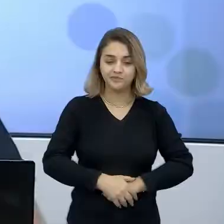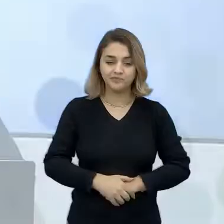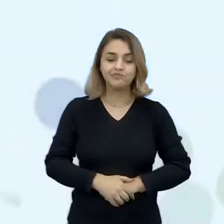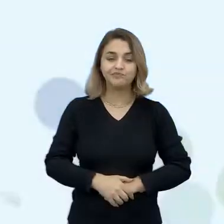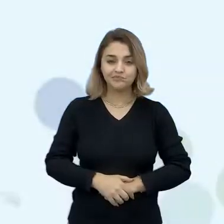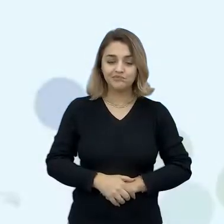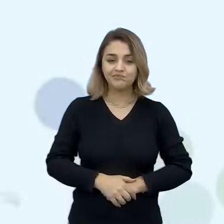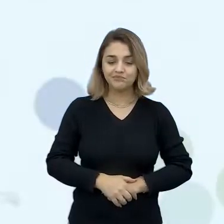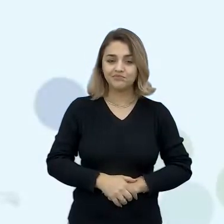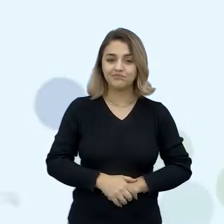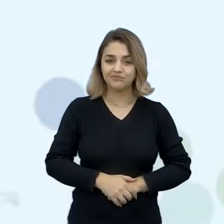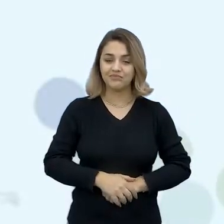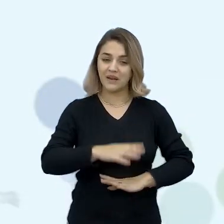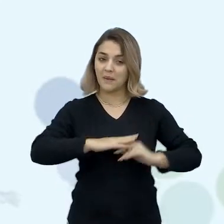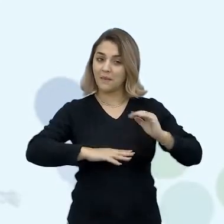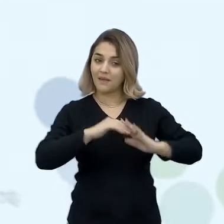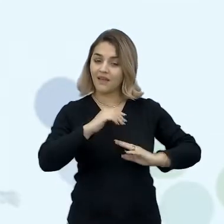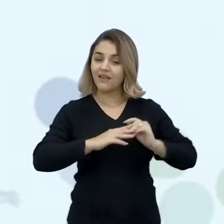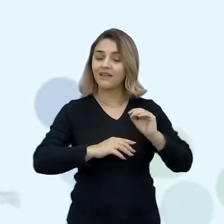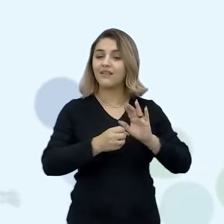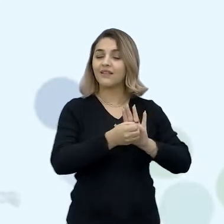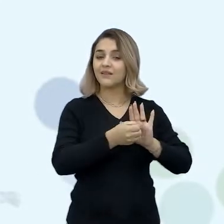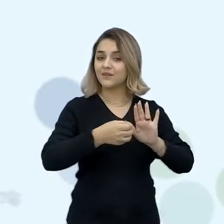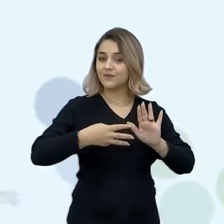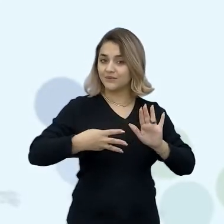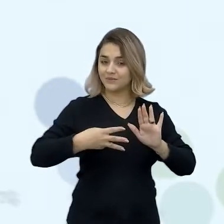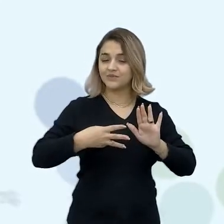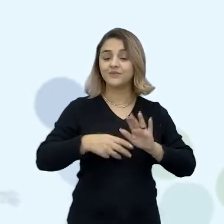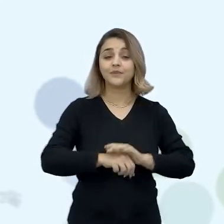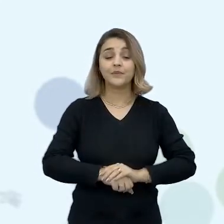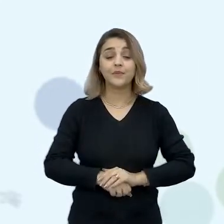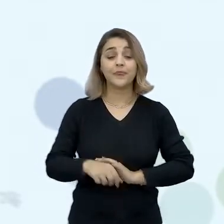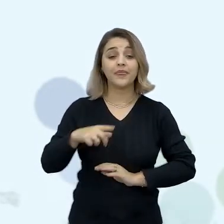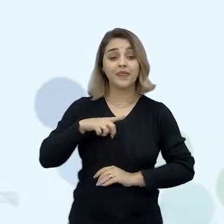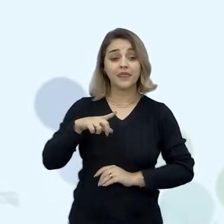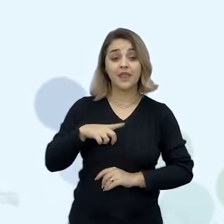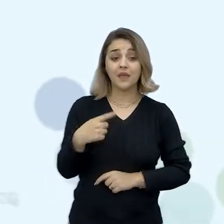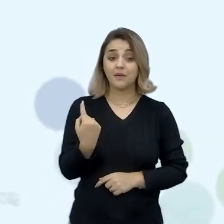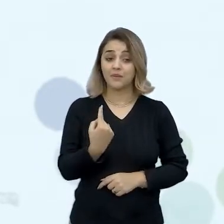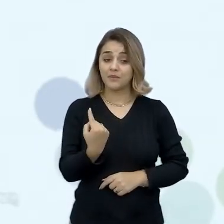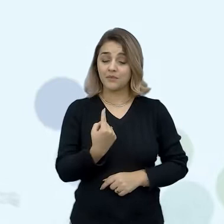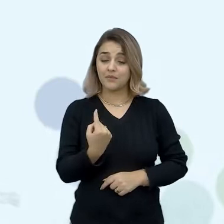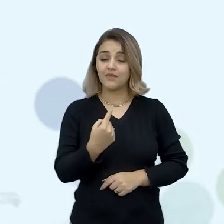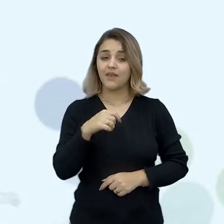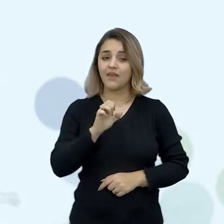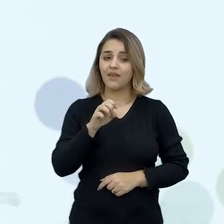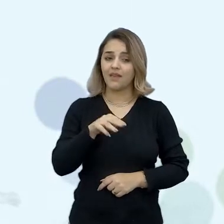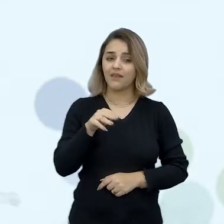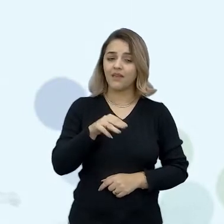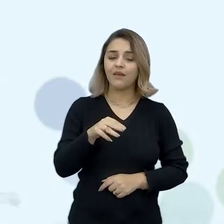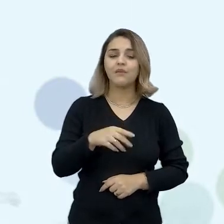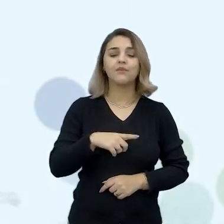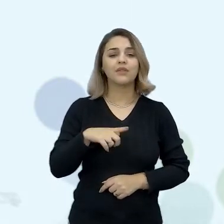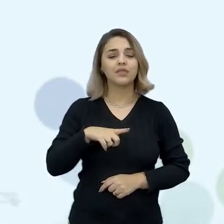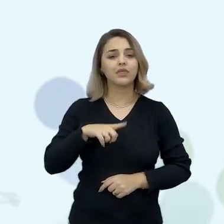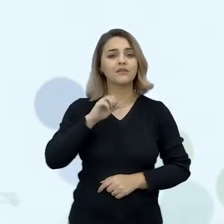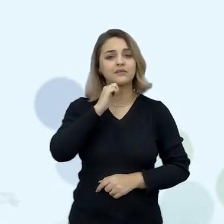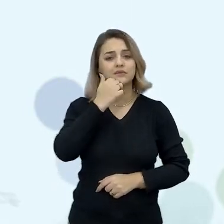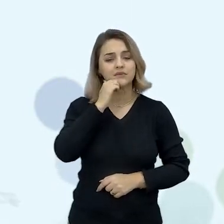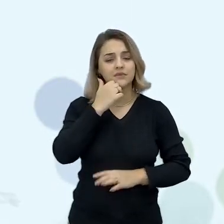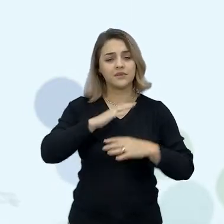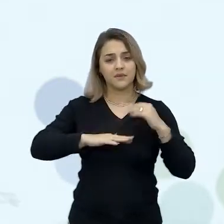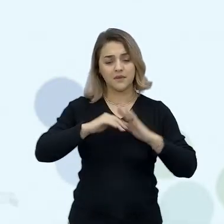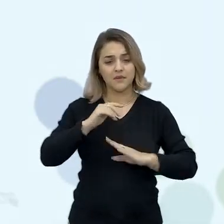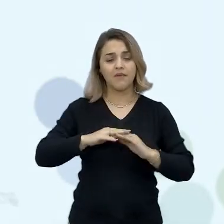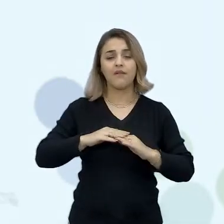aí, ó, tá aí, ó, da primeira à terceira série do ensino médio, né, Ciências Humanas Sociais Aplicadas, duas habilidades